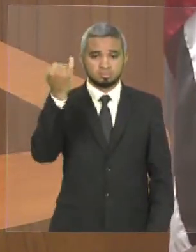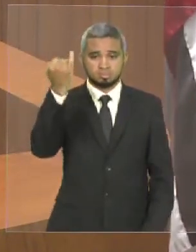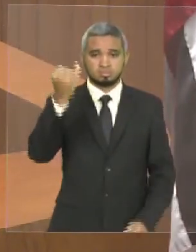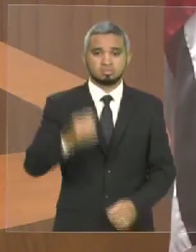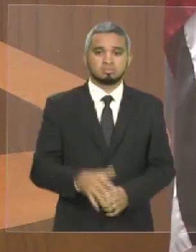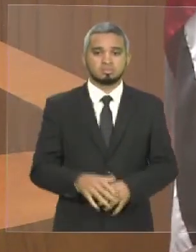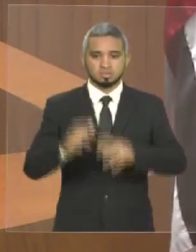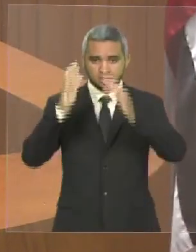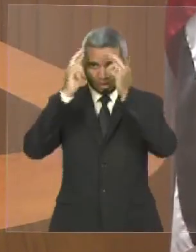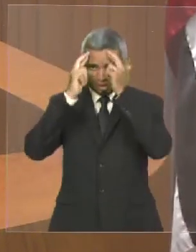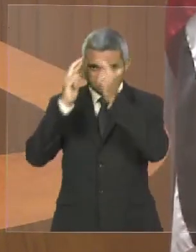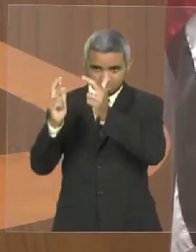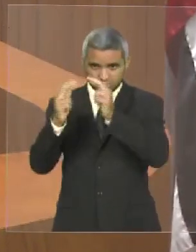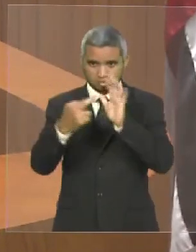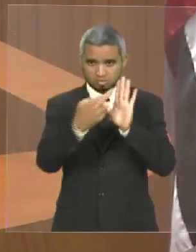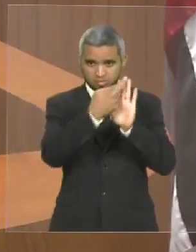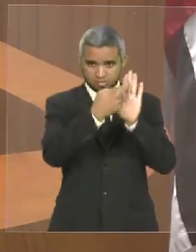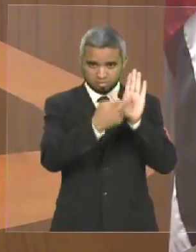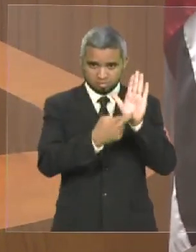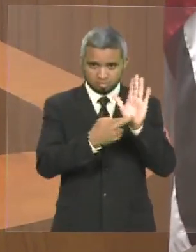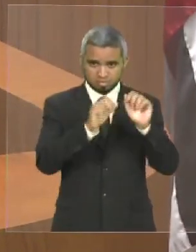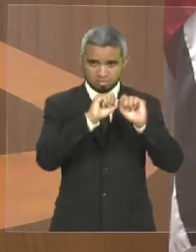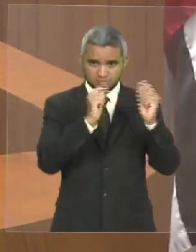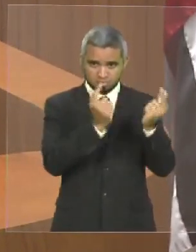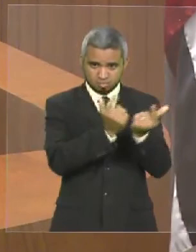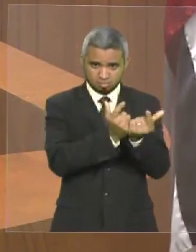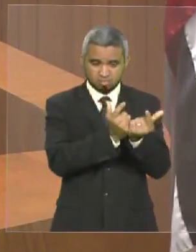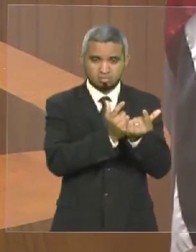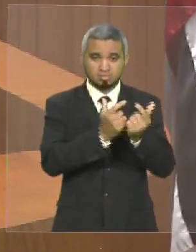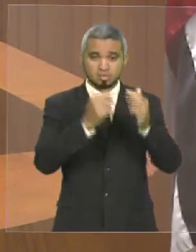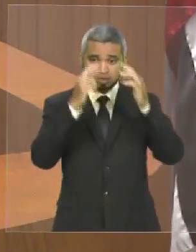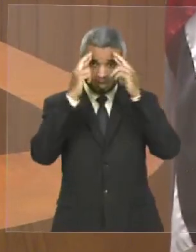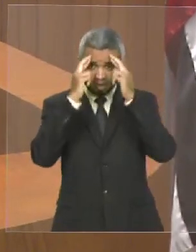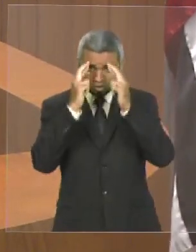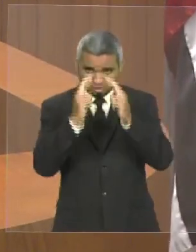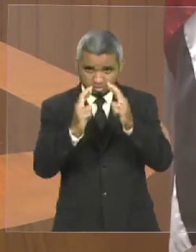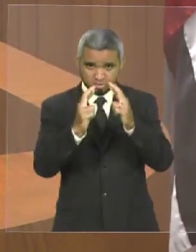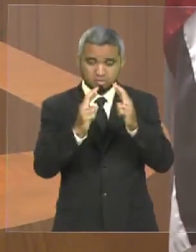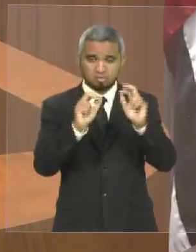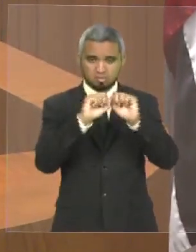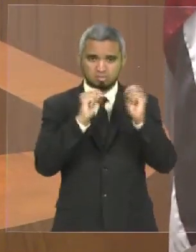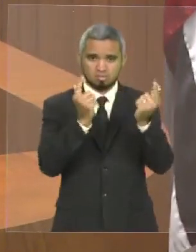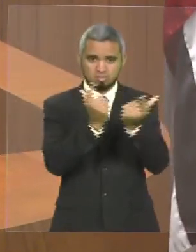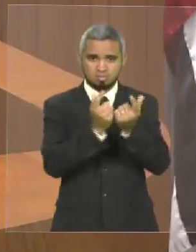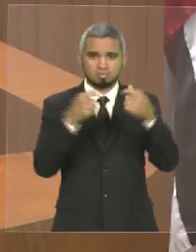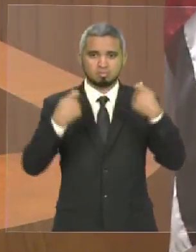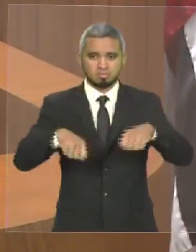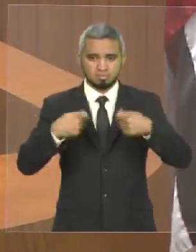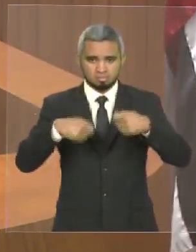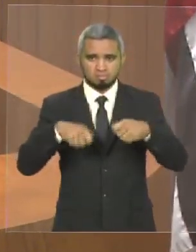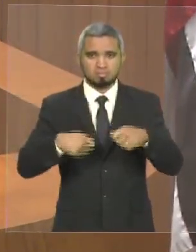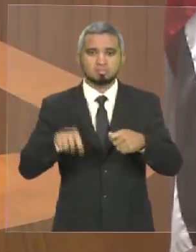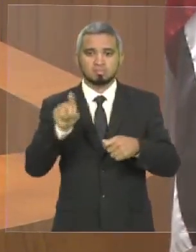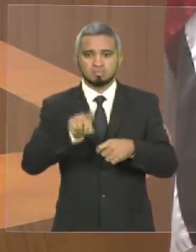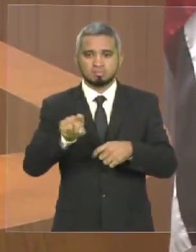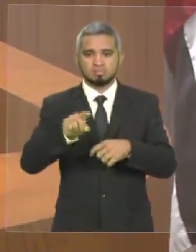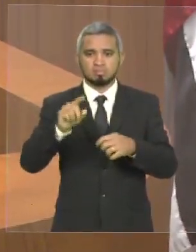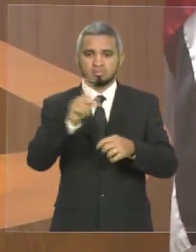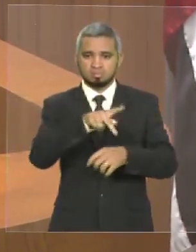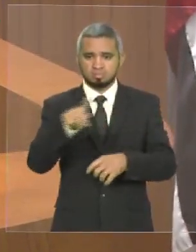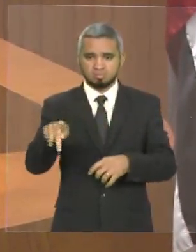ao regimento interno desta casa é o respeito que esta casa tem que ter com os educadores do Estado do Maranhão.